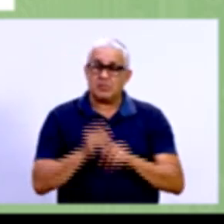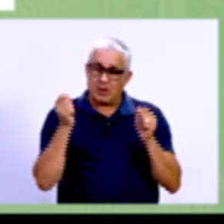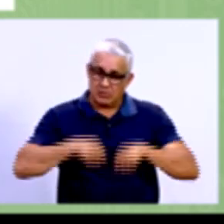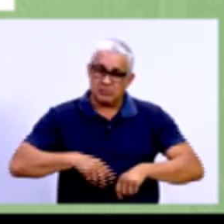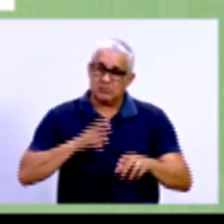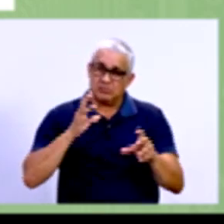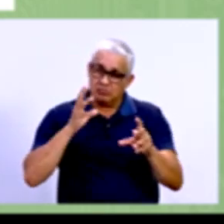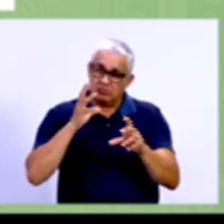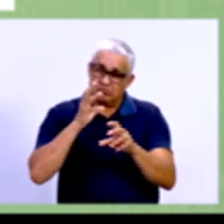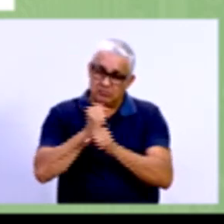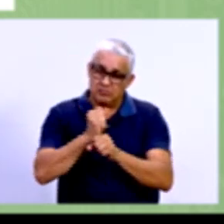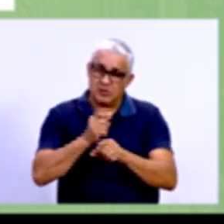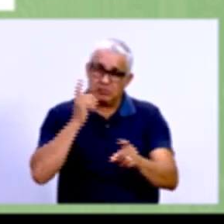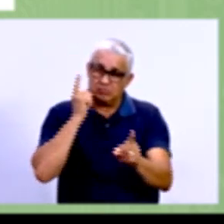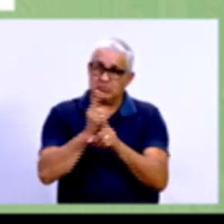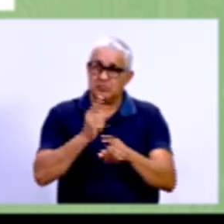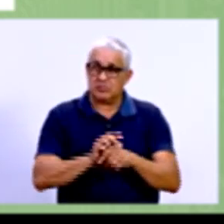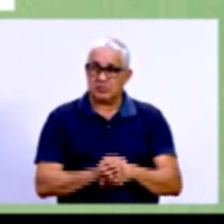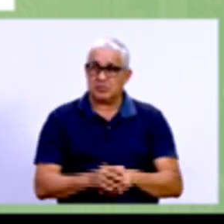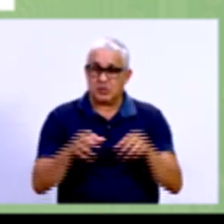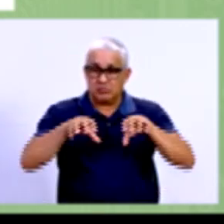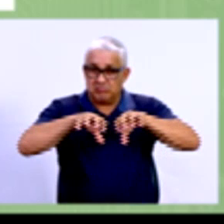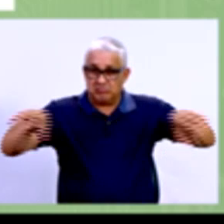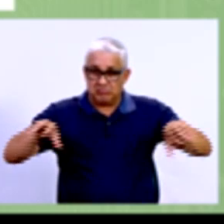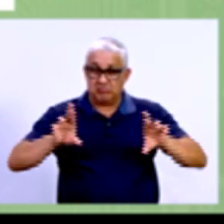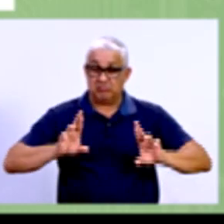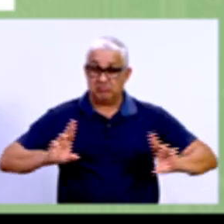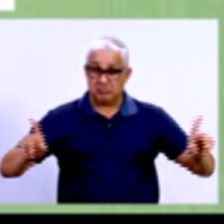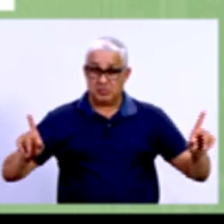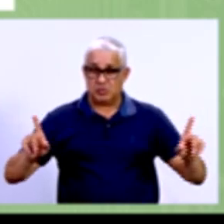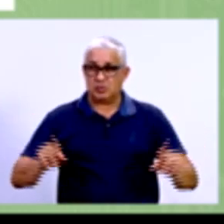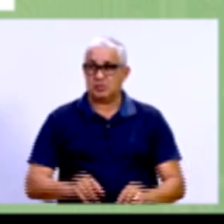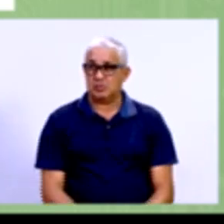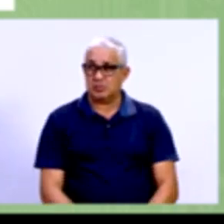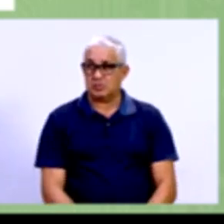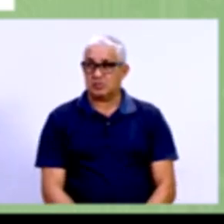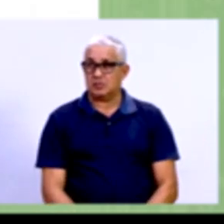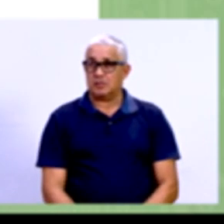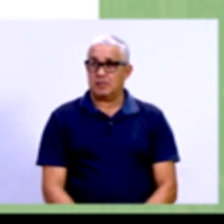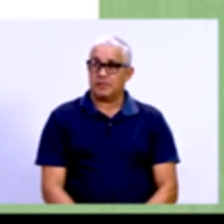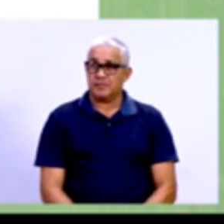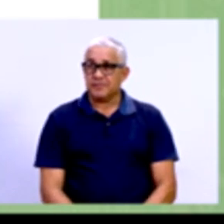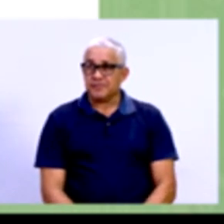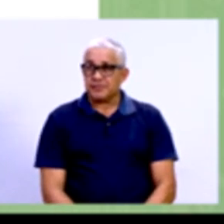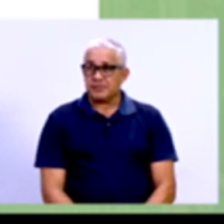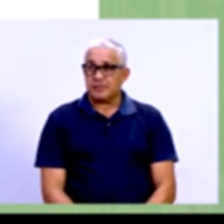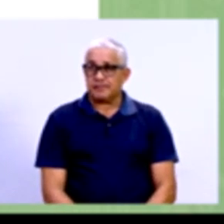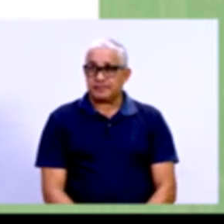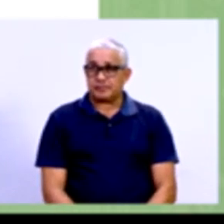também que uma grandeza não inclui a outra. São duas grandezas diferentes, tá?